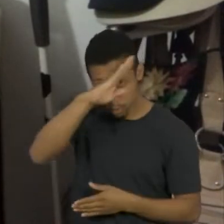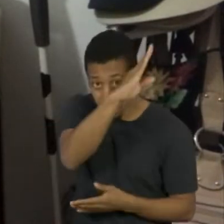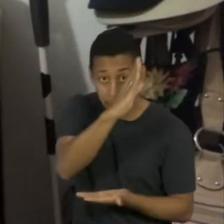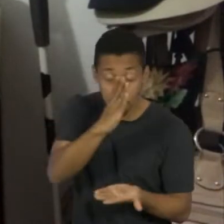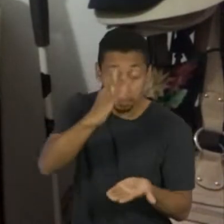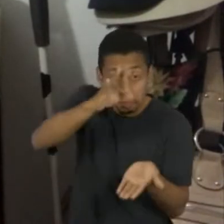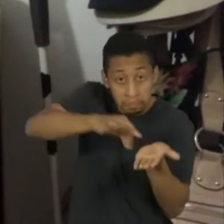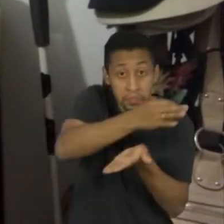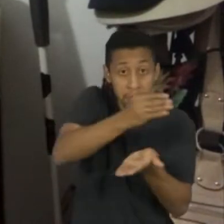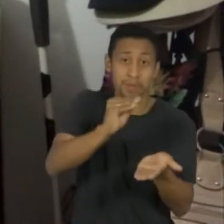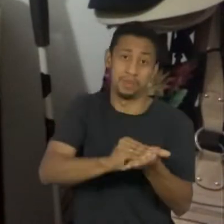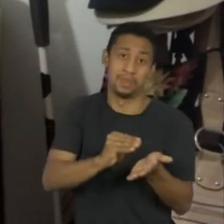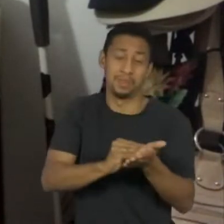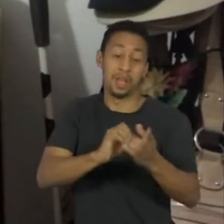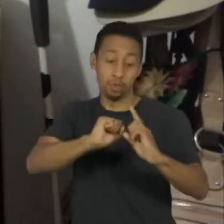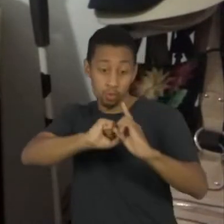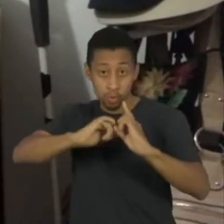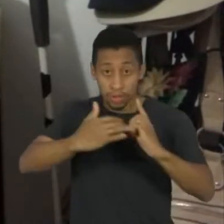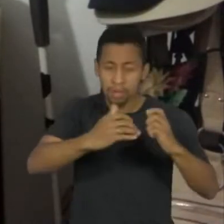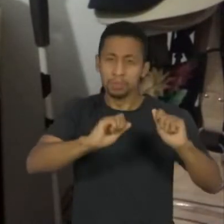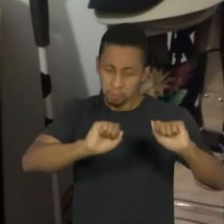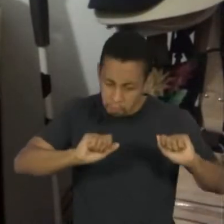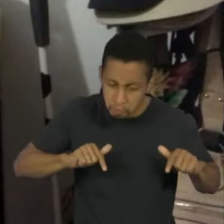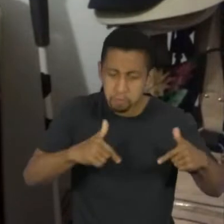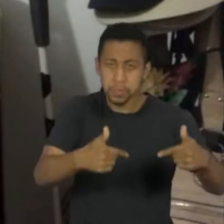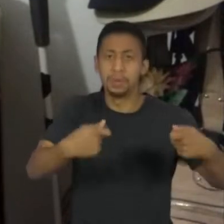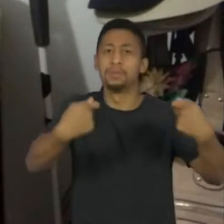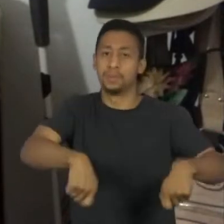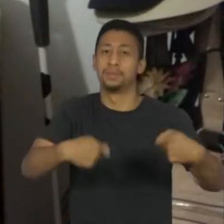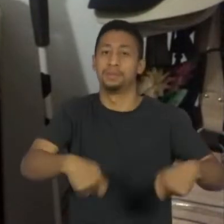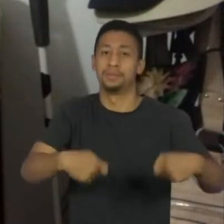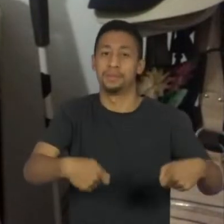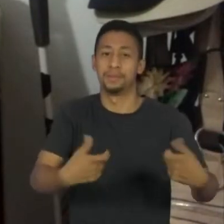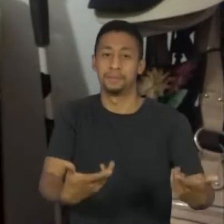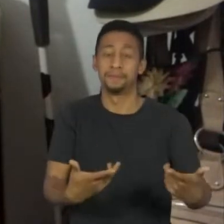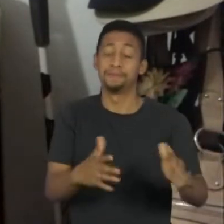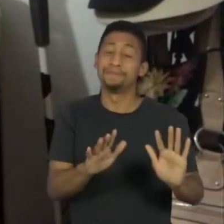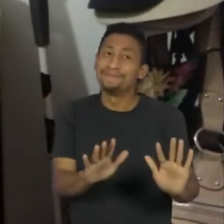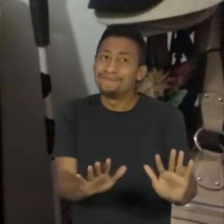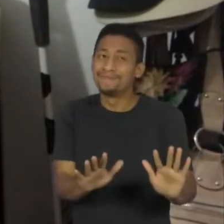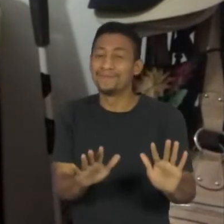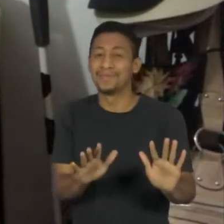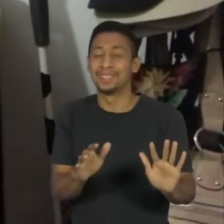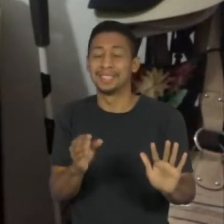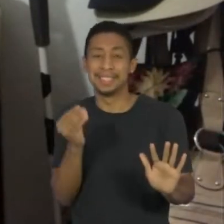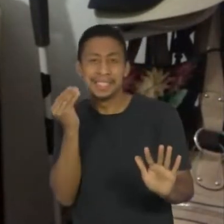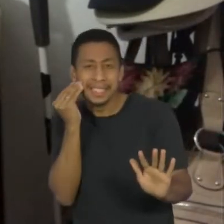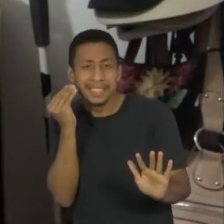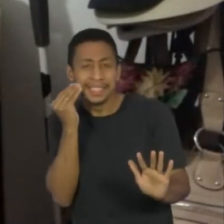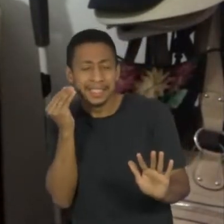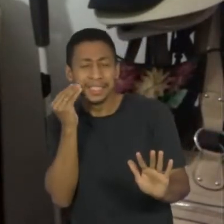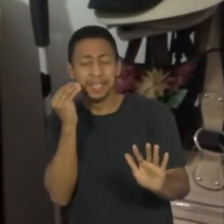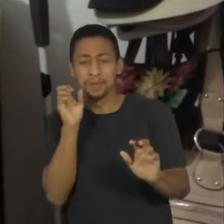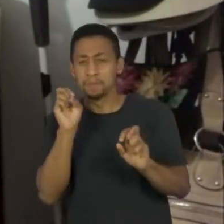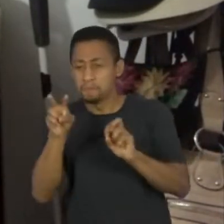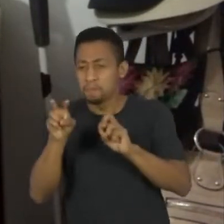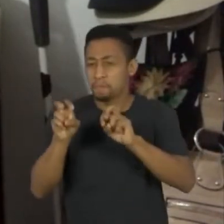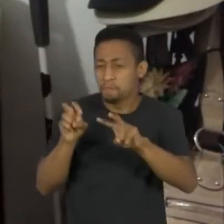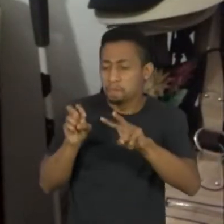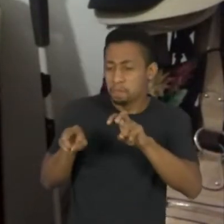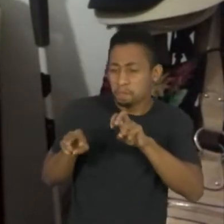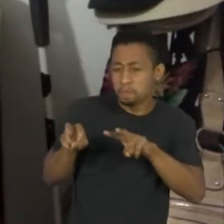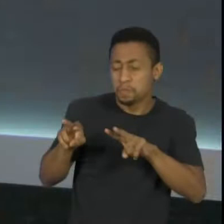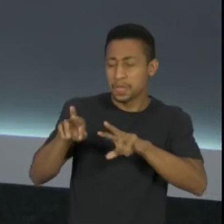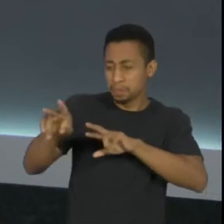né? Eu acho que, claro, que todos nós temos que contribuir, mas talvez tentar ver as diferenças de